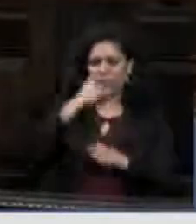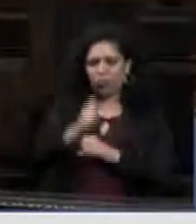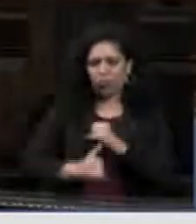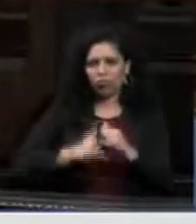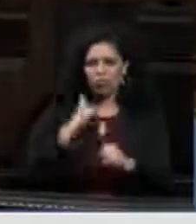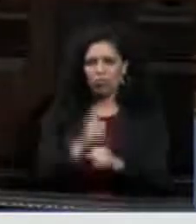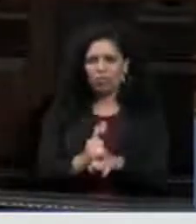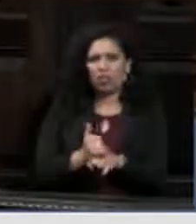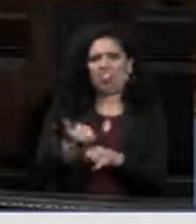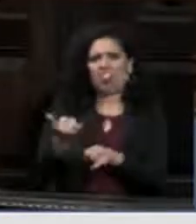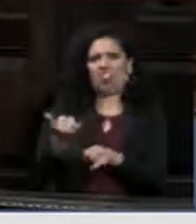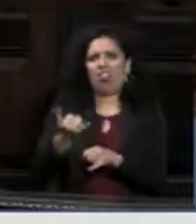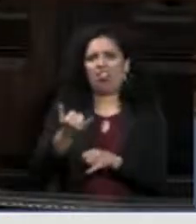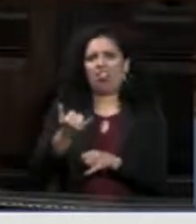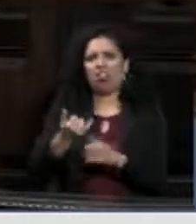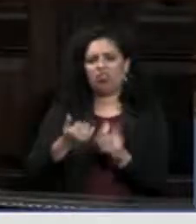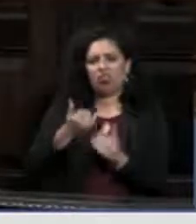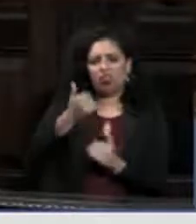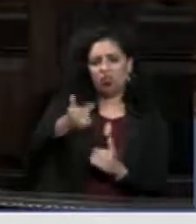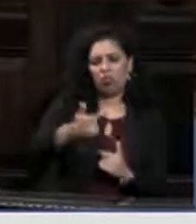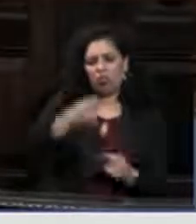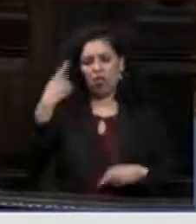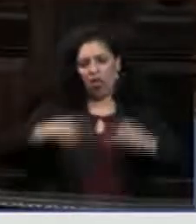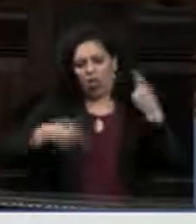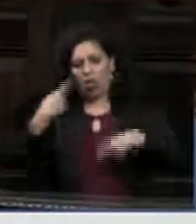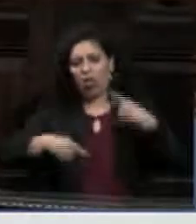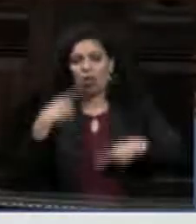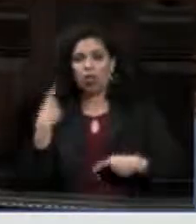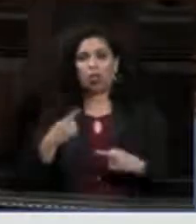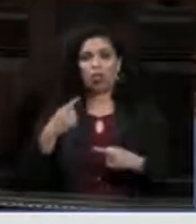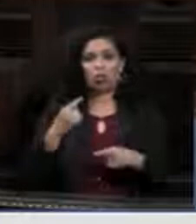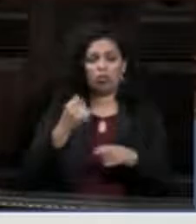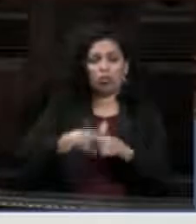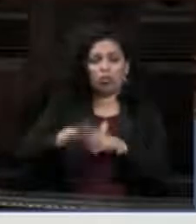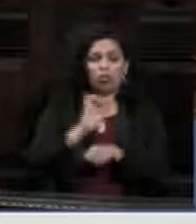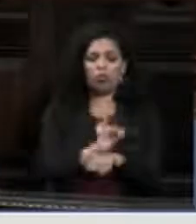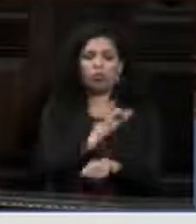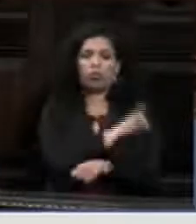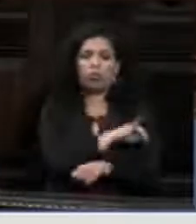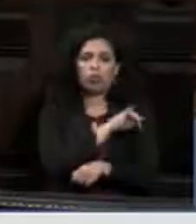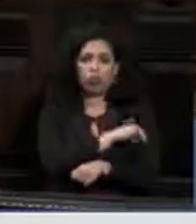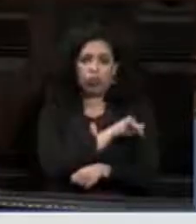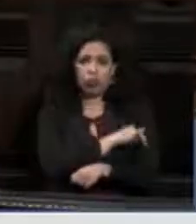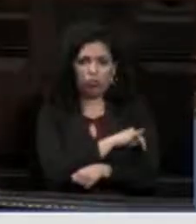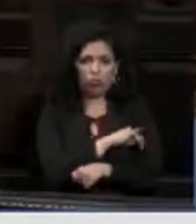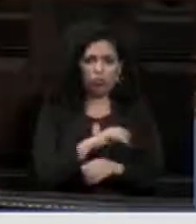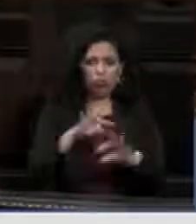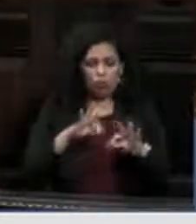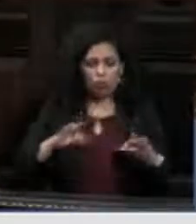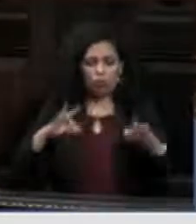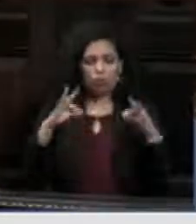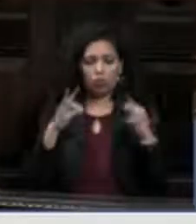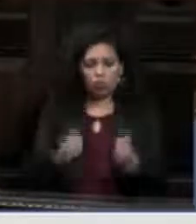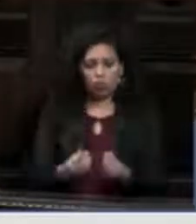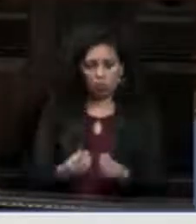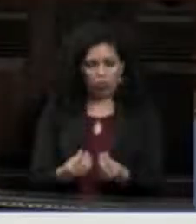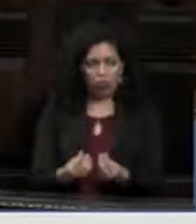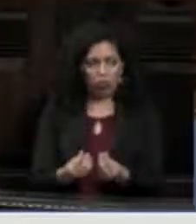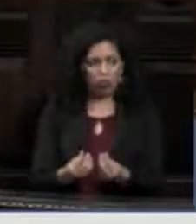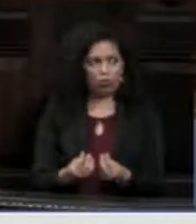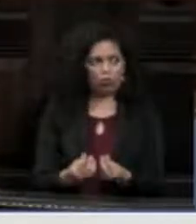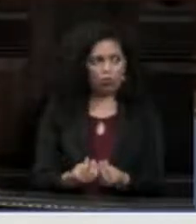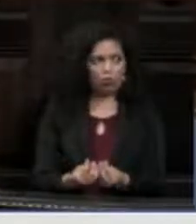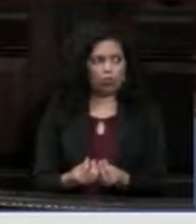servidores públicos, gerando um mal-estar com setores dos servidores que até hoje lutam para ter seus salários em